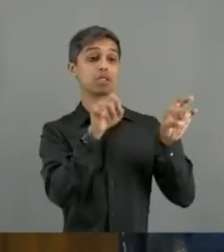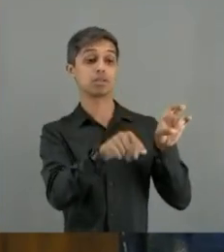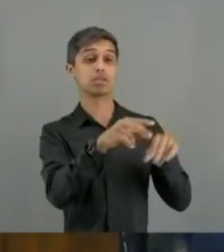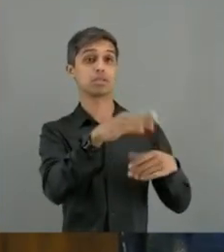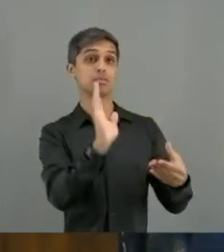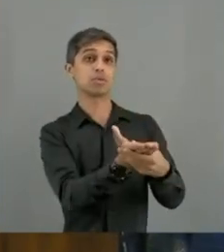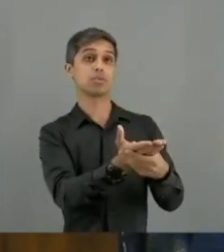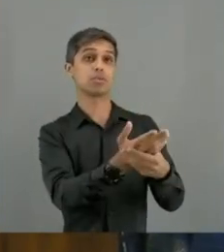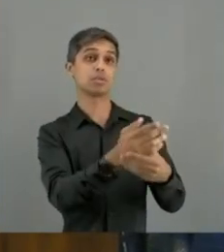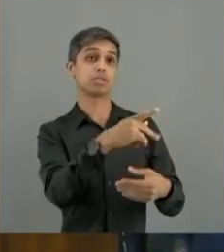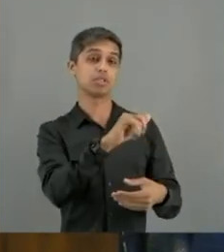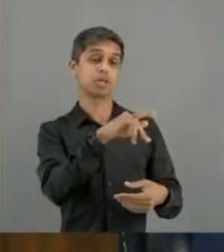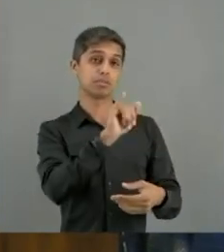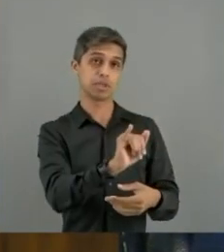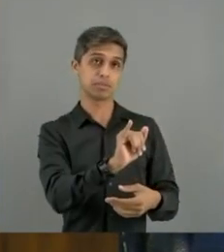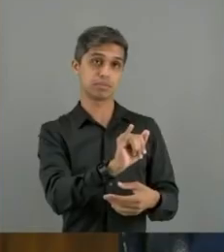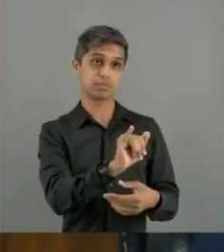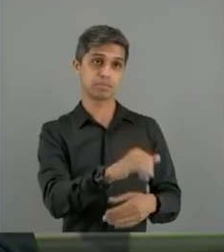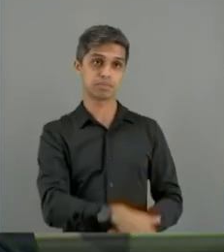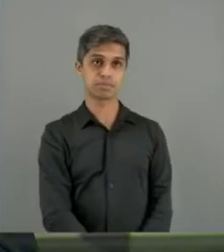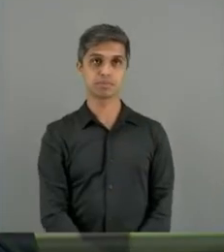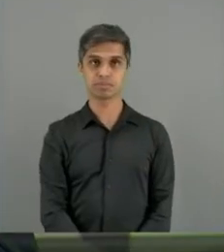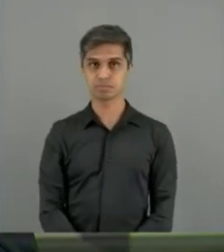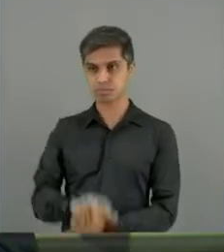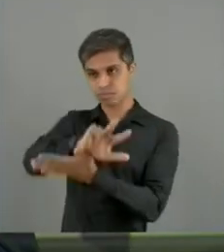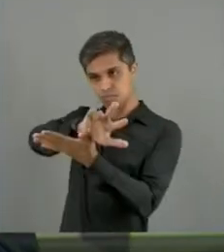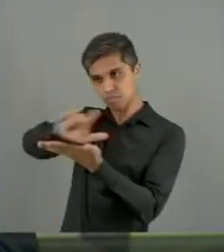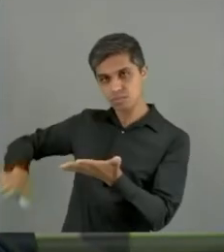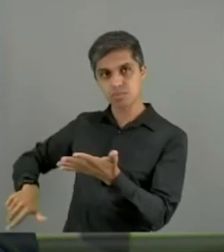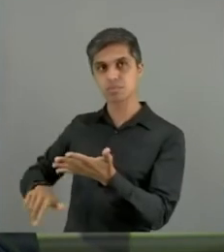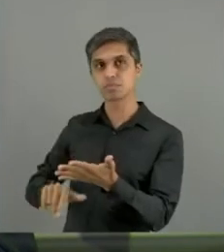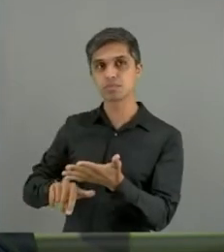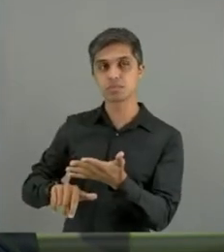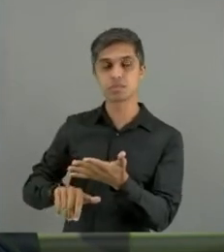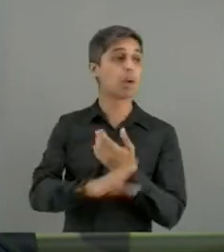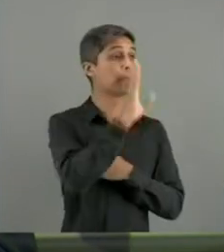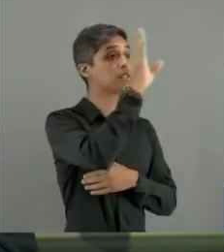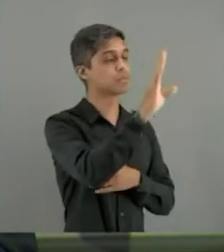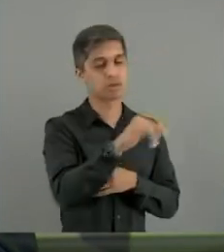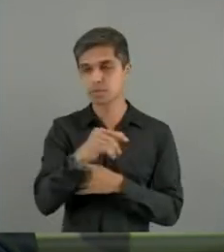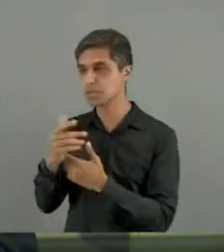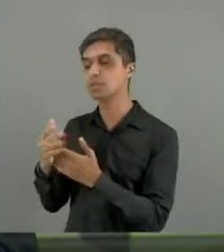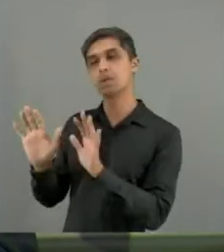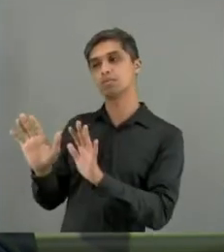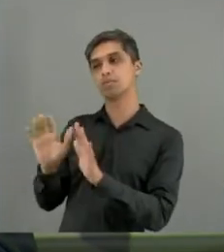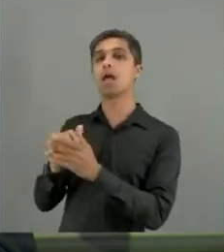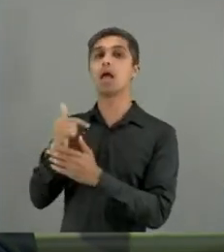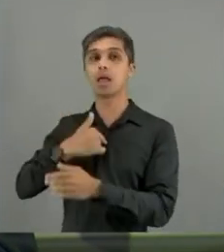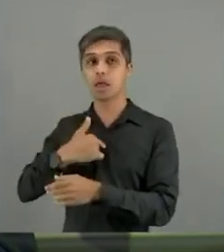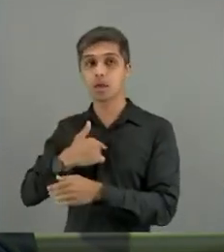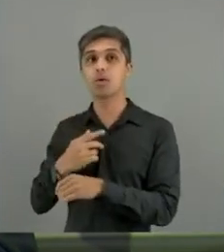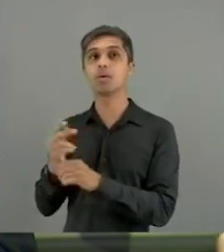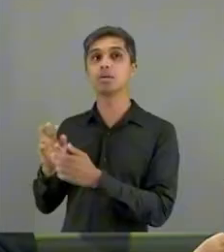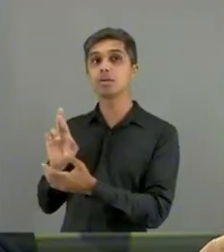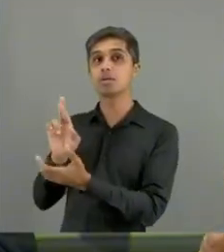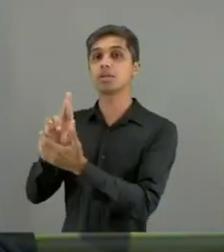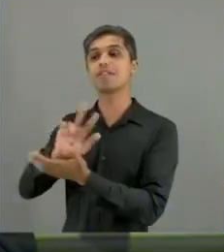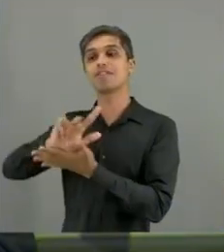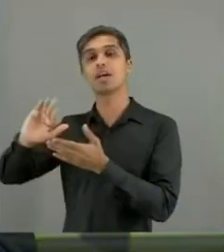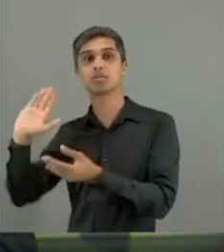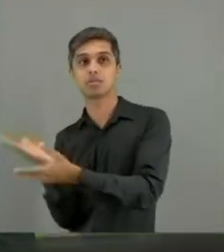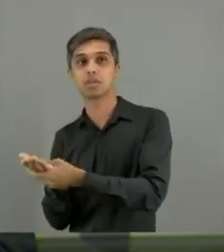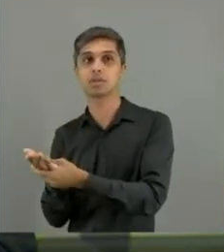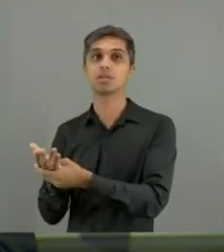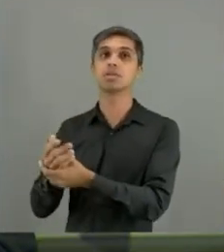tratado nesse processo do SINDINAP? São vários processos. Mas o principal? Esses que eu falo. Não, eu sou procuradora em diversos processos.